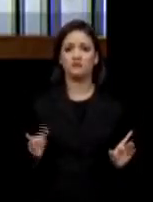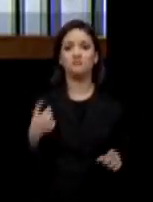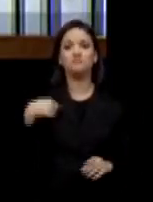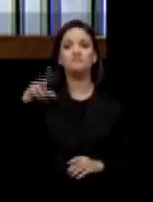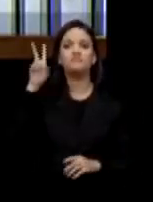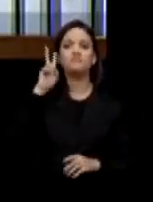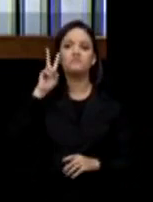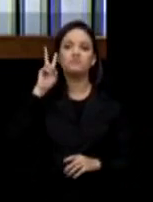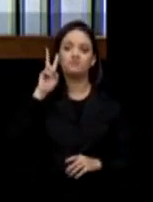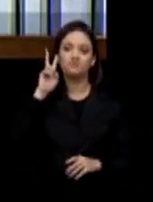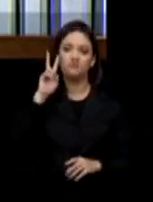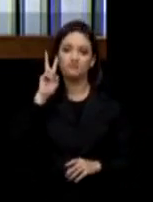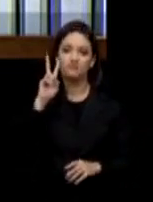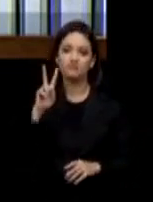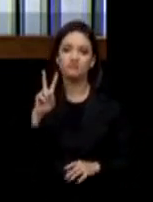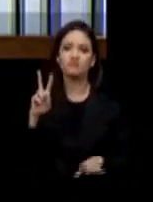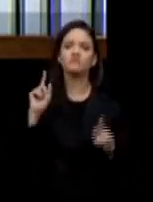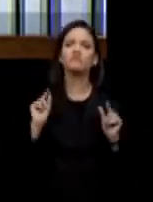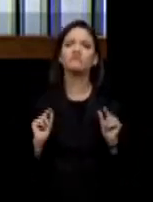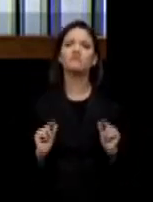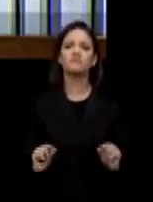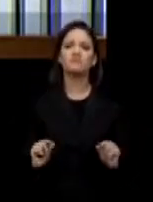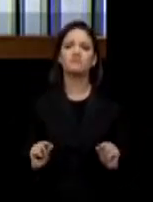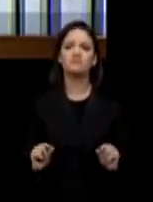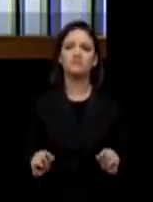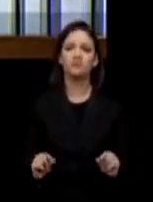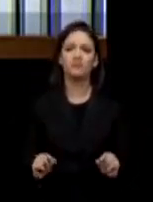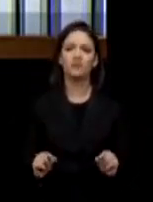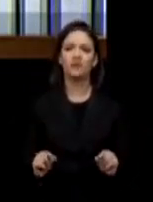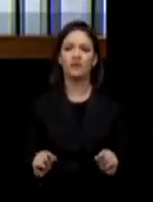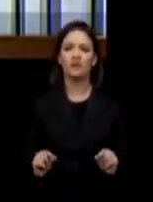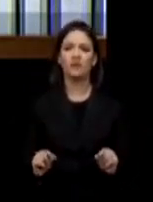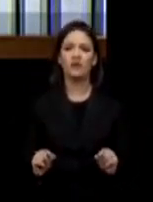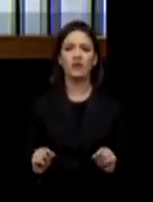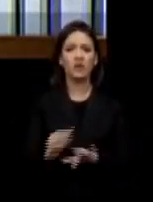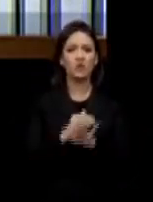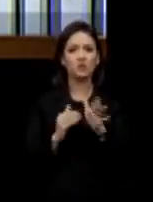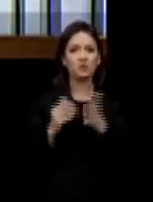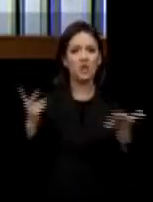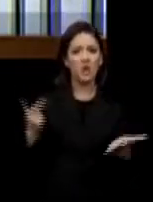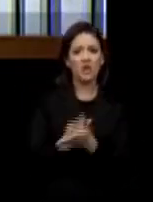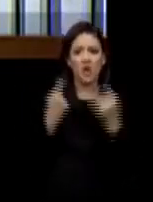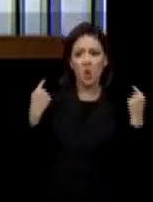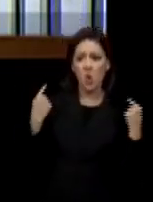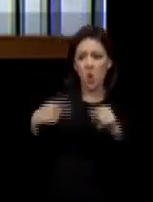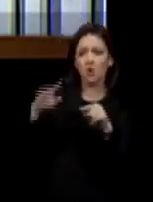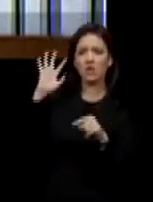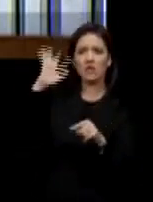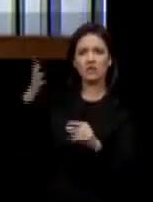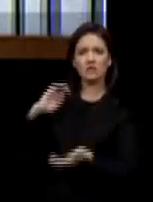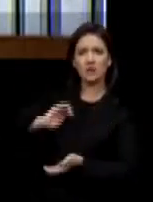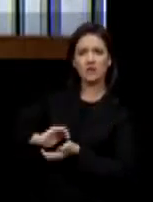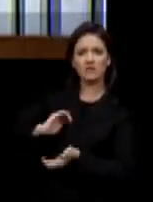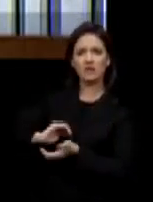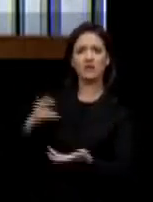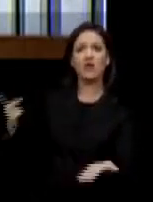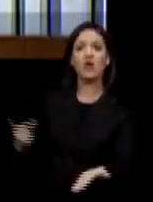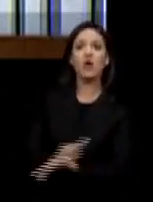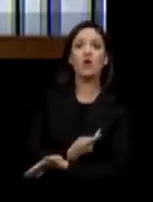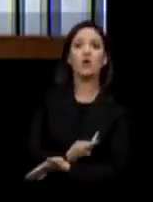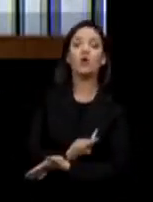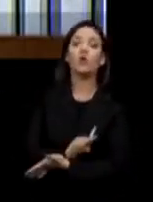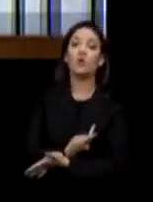Recordo que as irresignações contra decisões deste Supremo Tribunal Federal se dão por meio dos